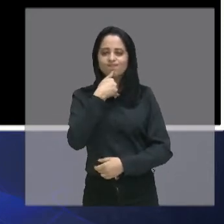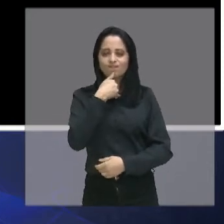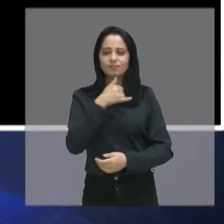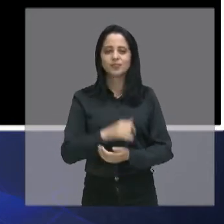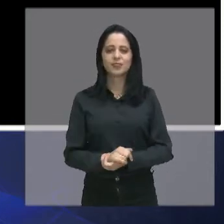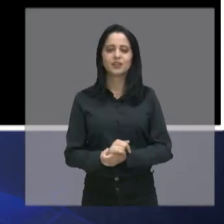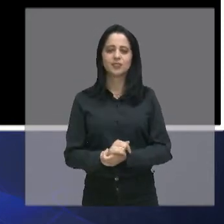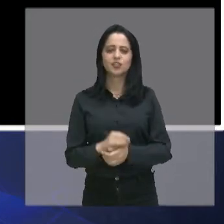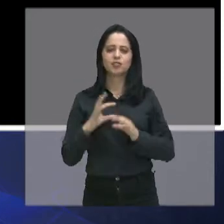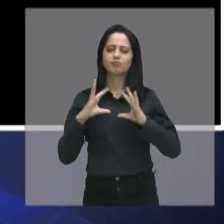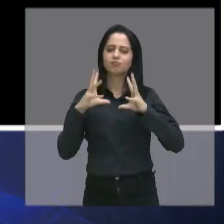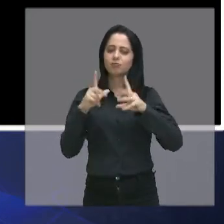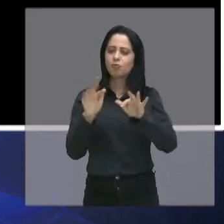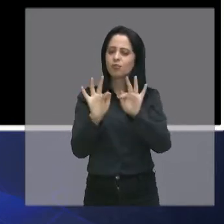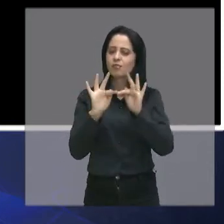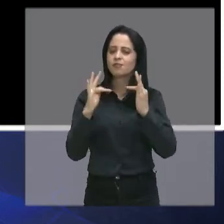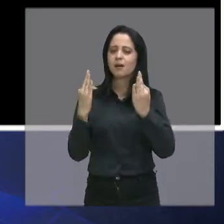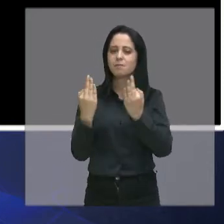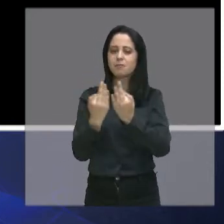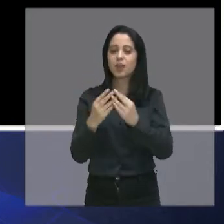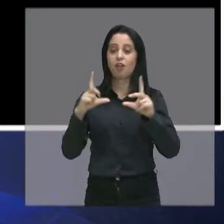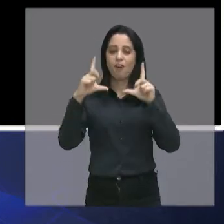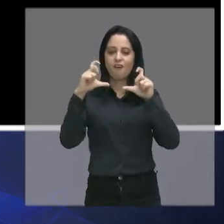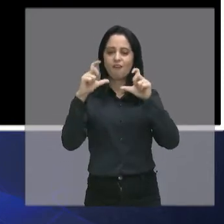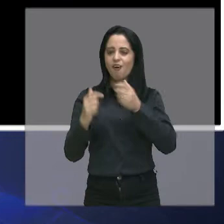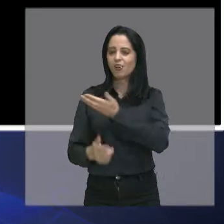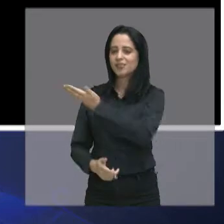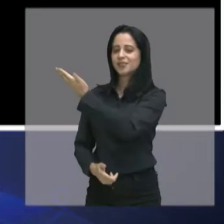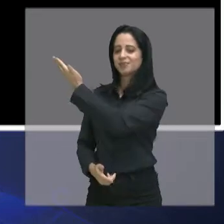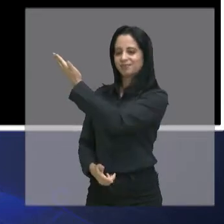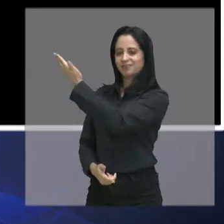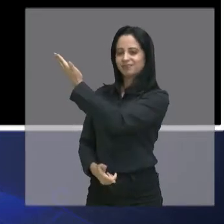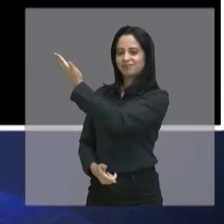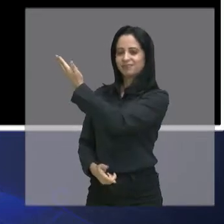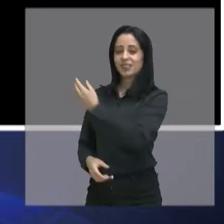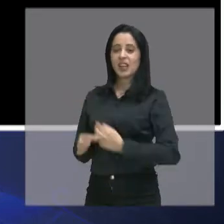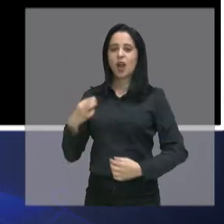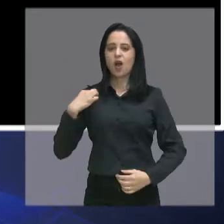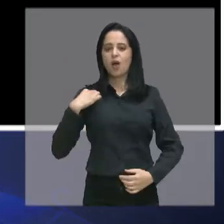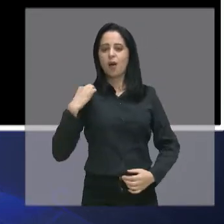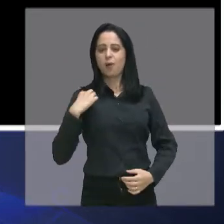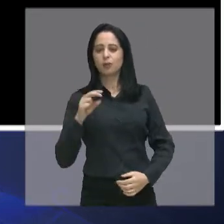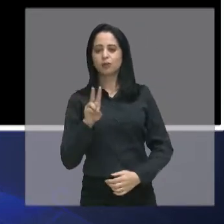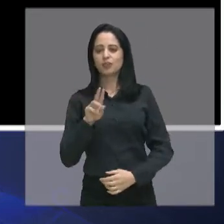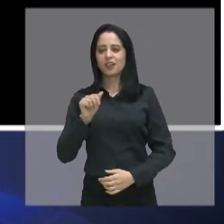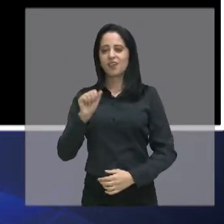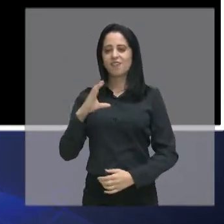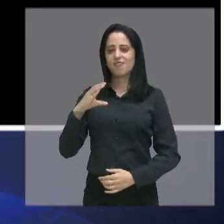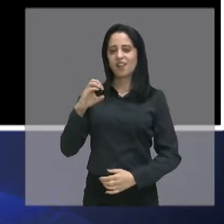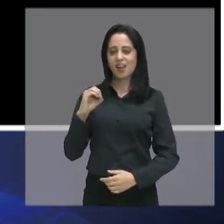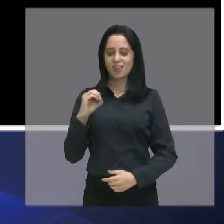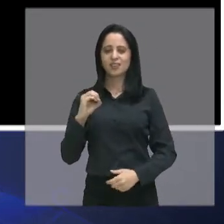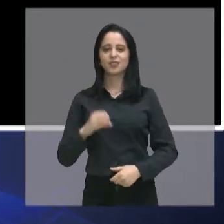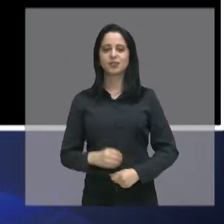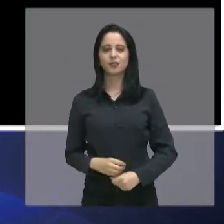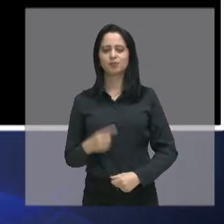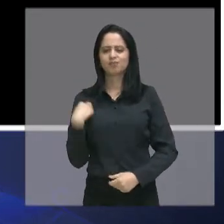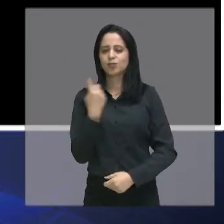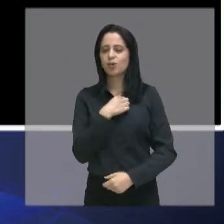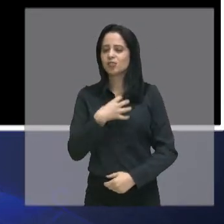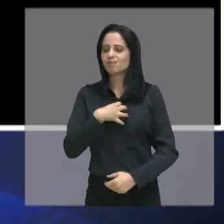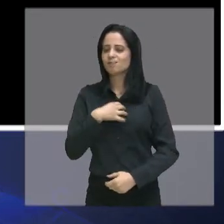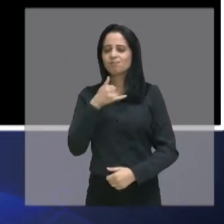familiares. Está a foto dele aí na tela, sempre com a camisa do Vasco. Né, ficam os nossos sentimentos a todos